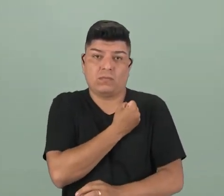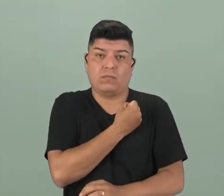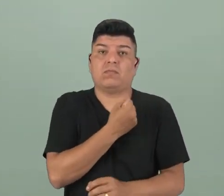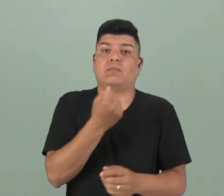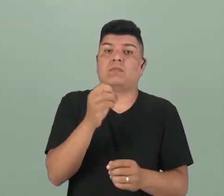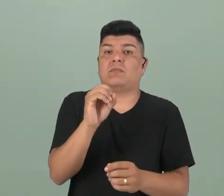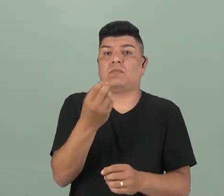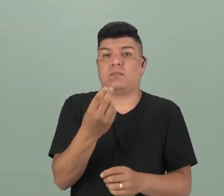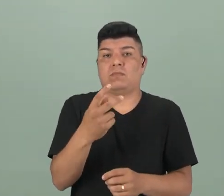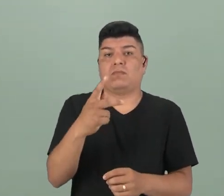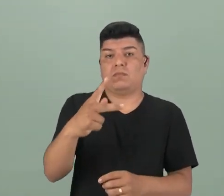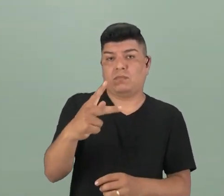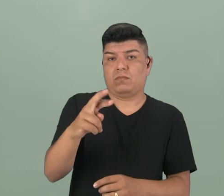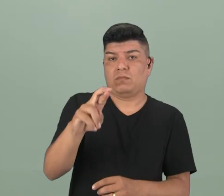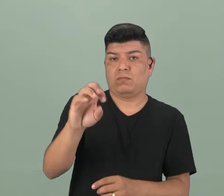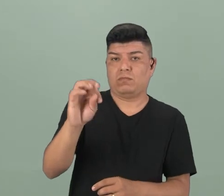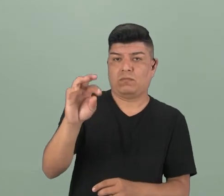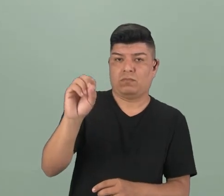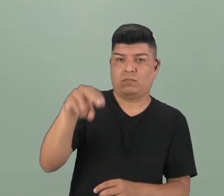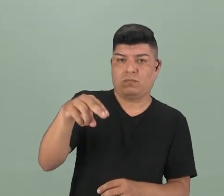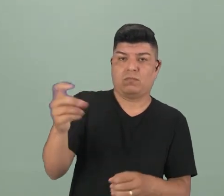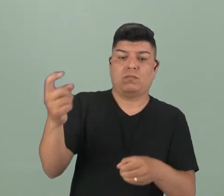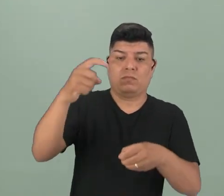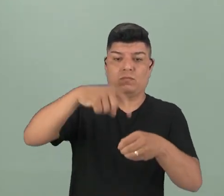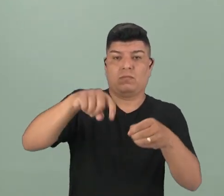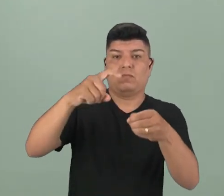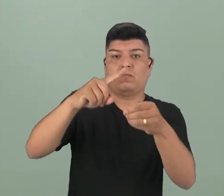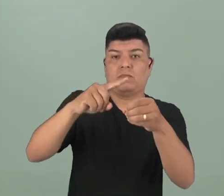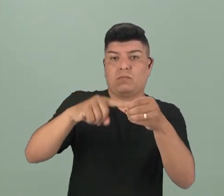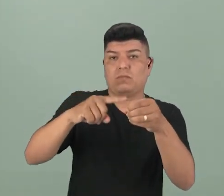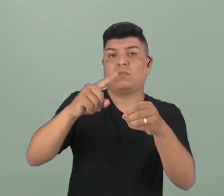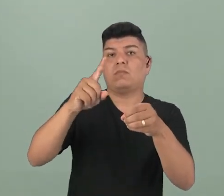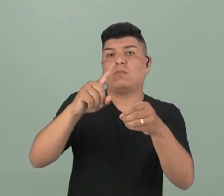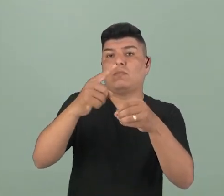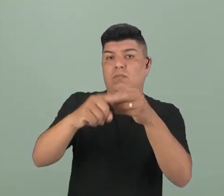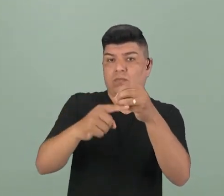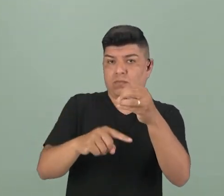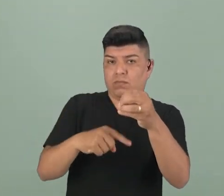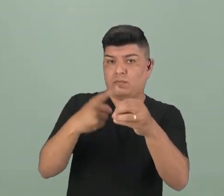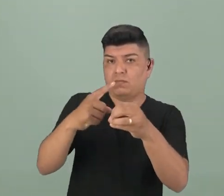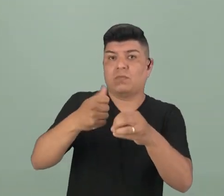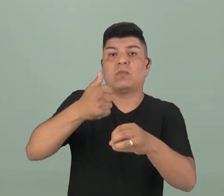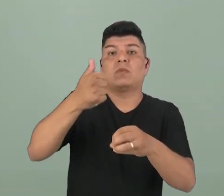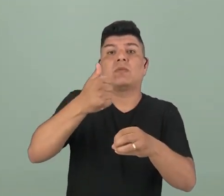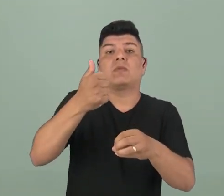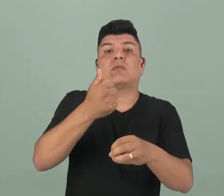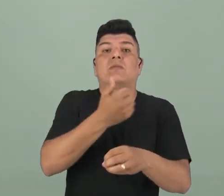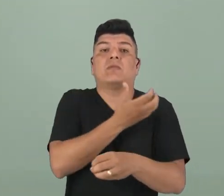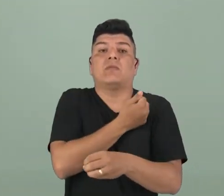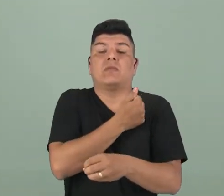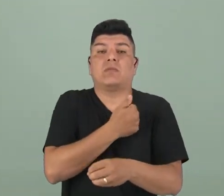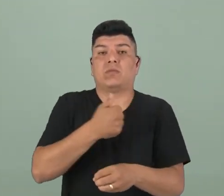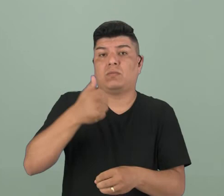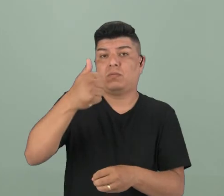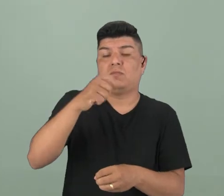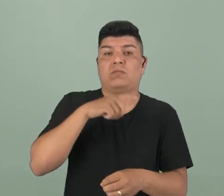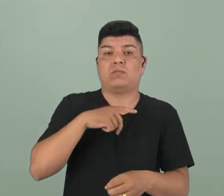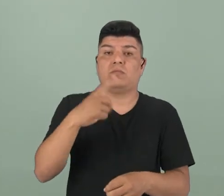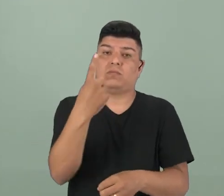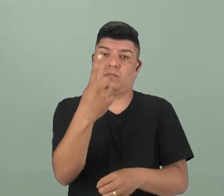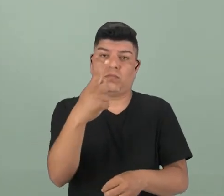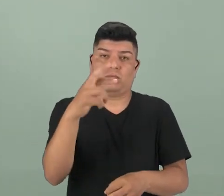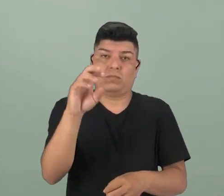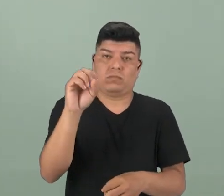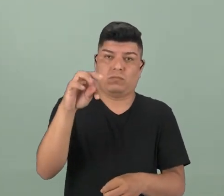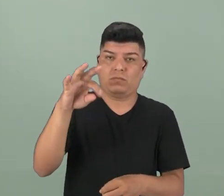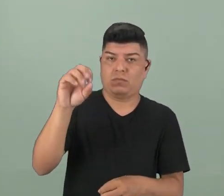prótons quantidade de prótons dentro do núcleo. Por exemplo, o primeiro elemento da tabela periódica é o elemento número 1. Ele possui um próton no núcleo.